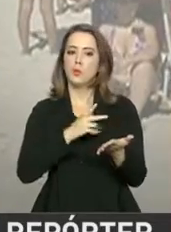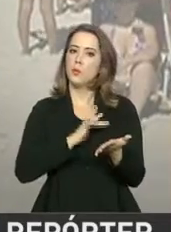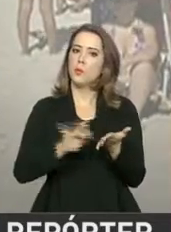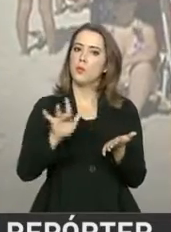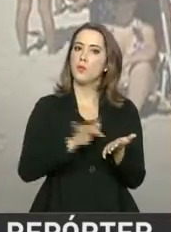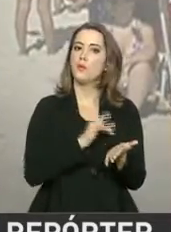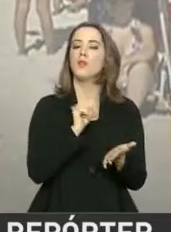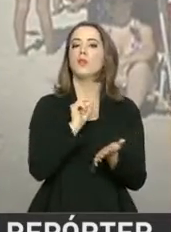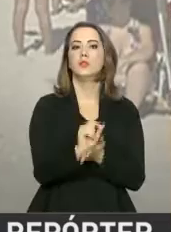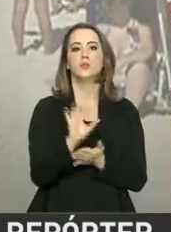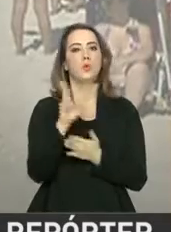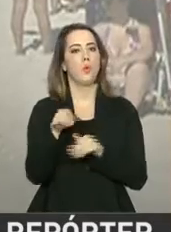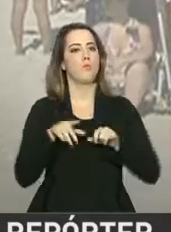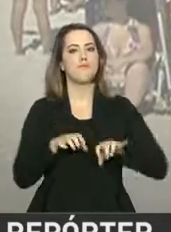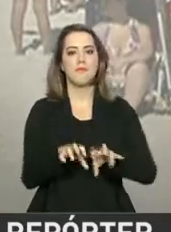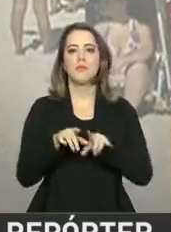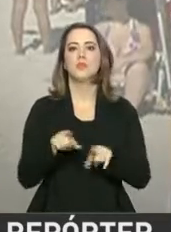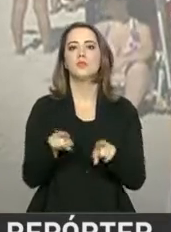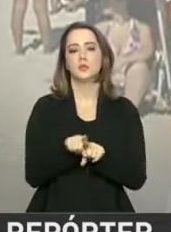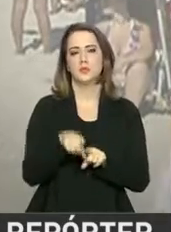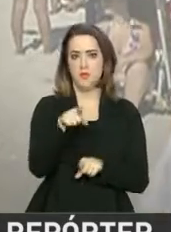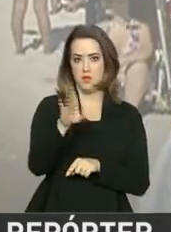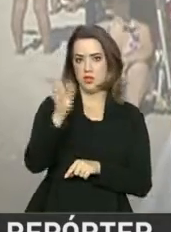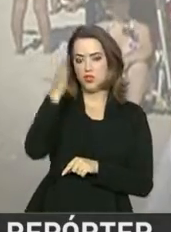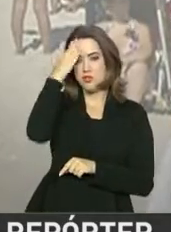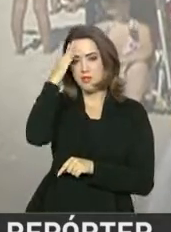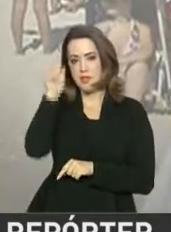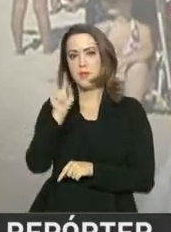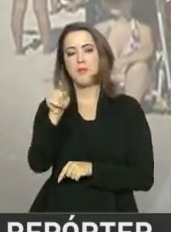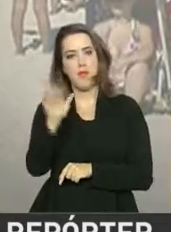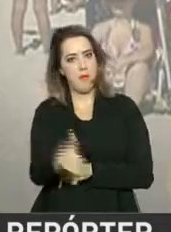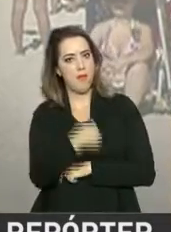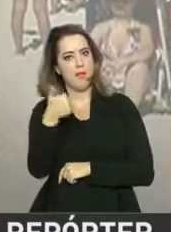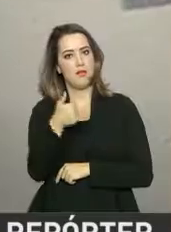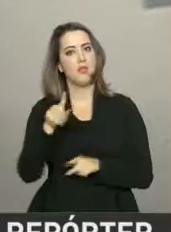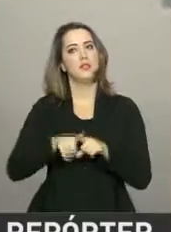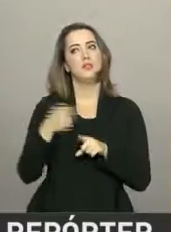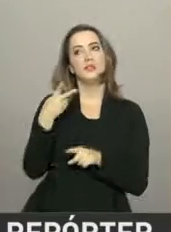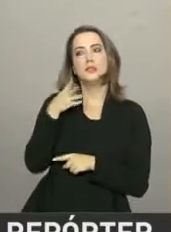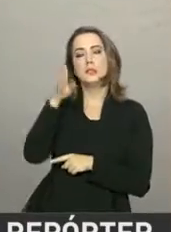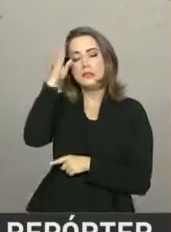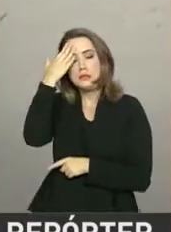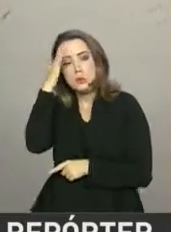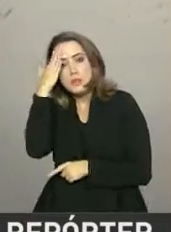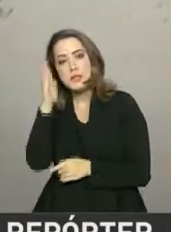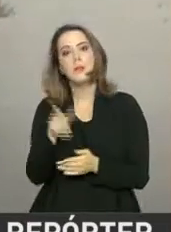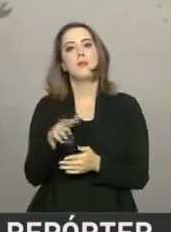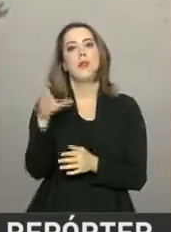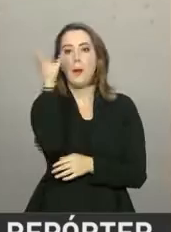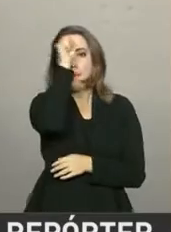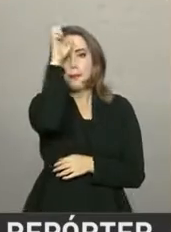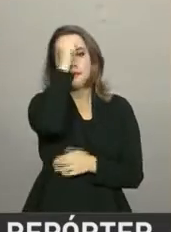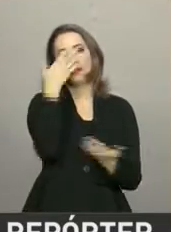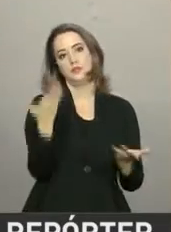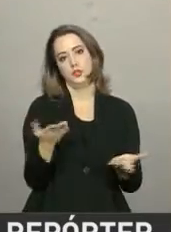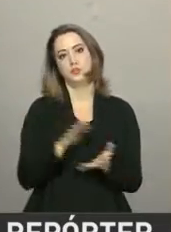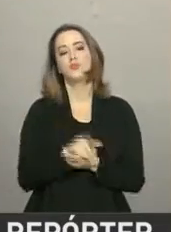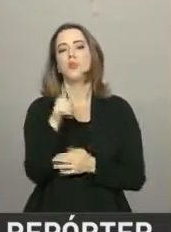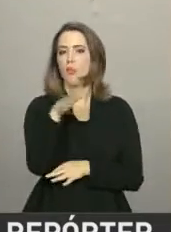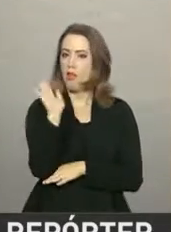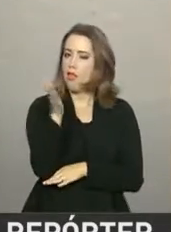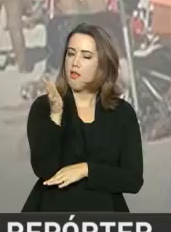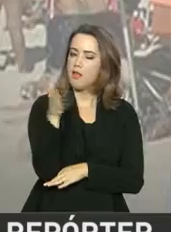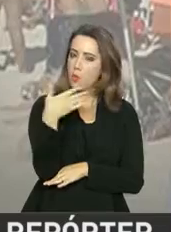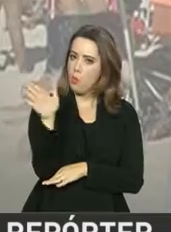já sabia alguma coisa, ajuda a aprimorar. E para quem não sabe, é um encanto, o cara aprende. Bandeirinha já terminou todos os módulos e